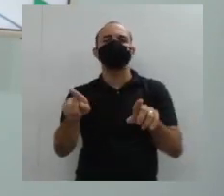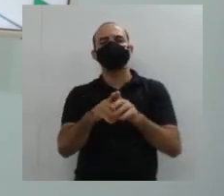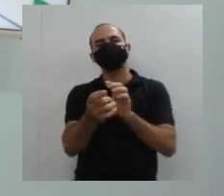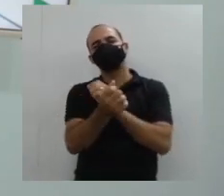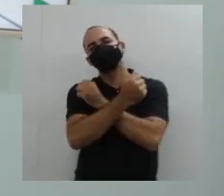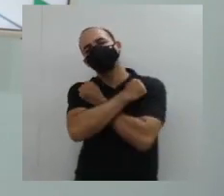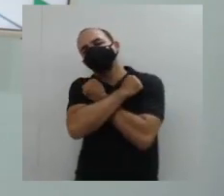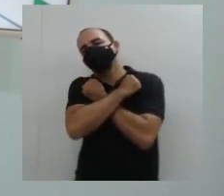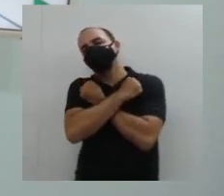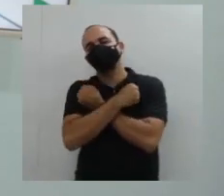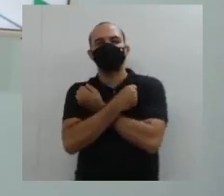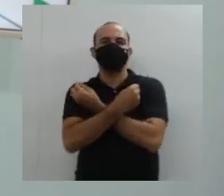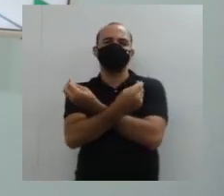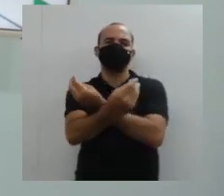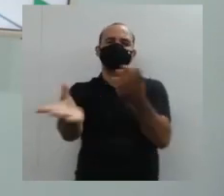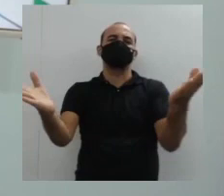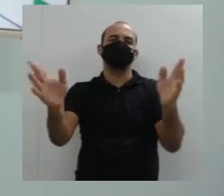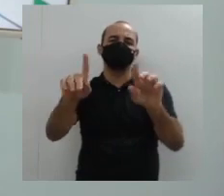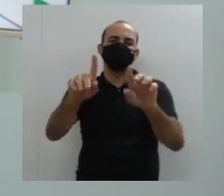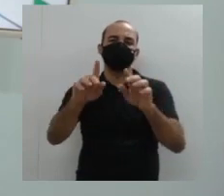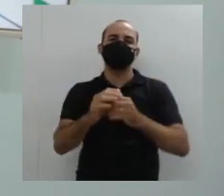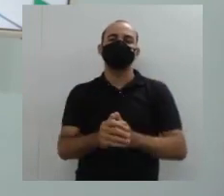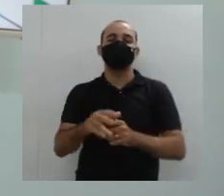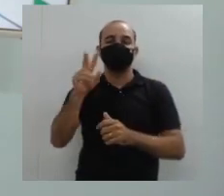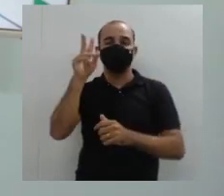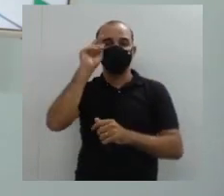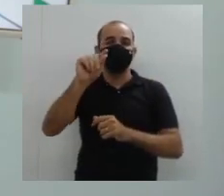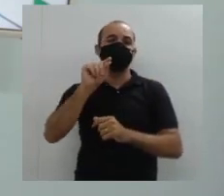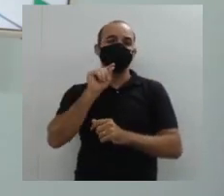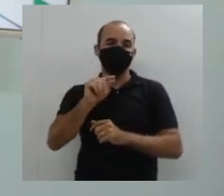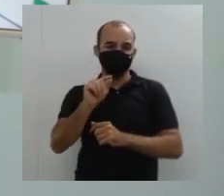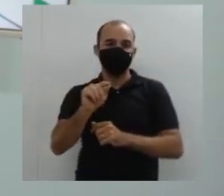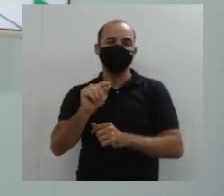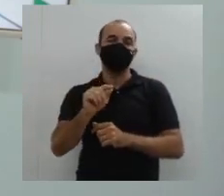forte abraço para todos vocês e lembrem-se da